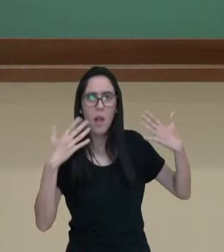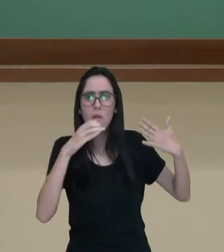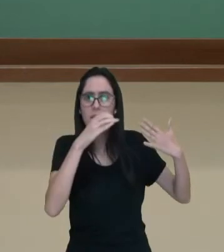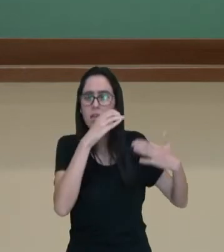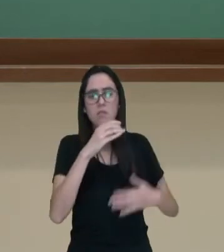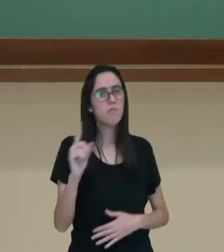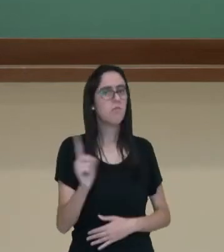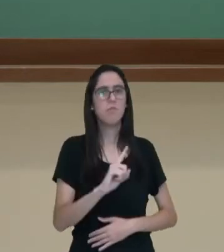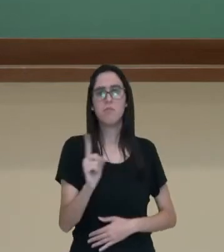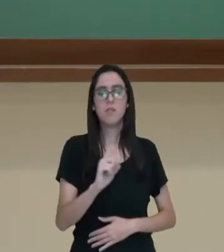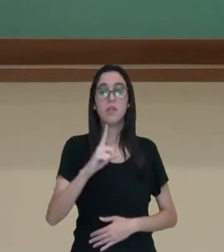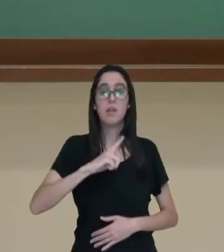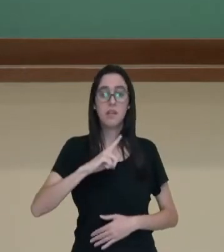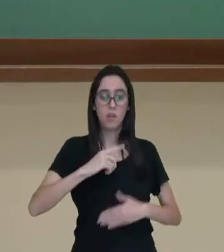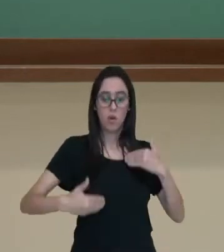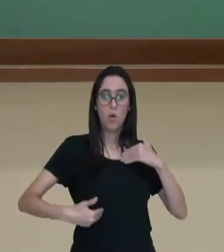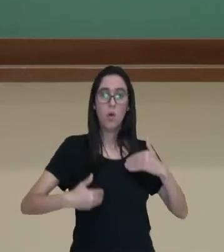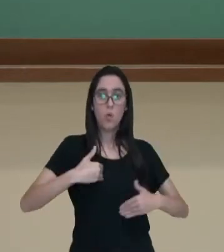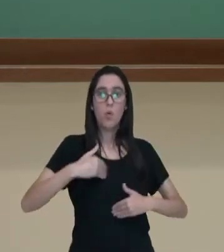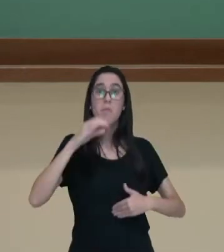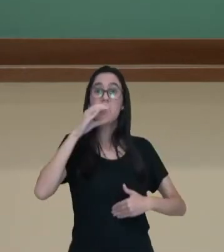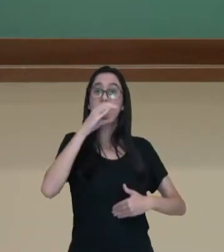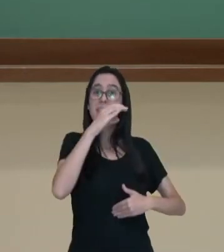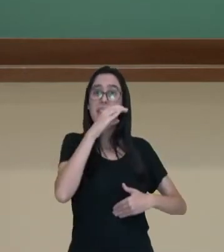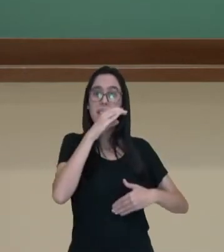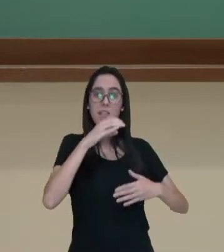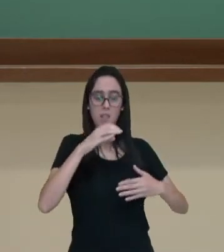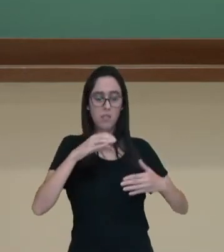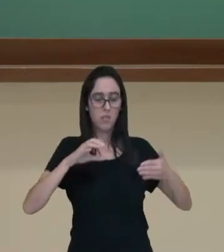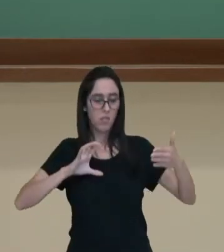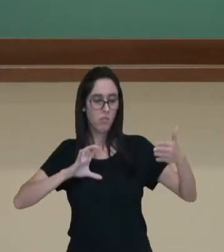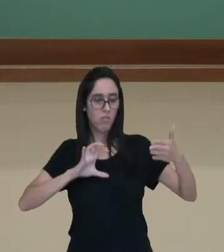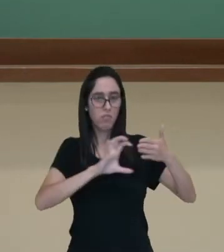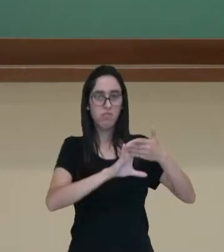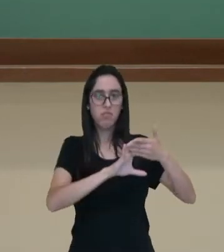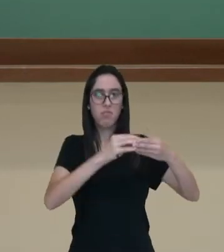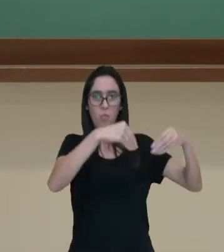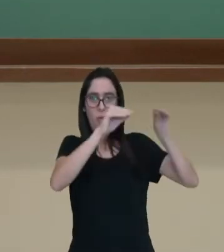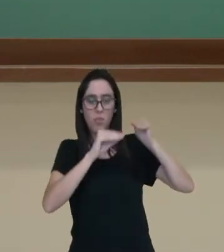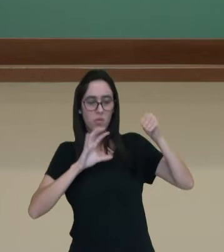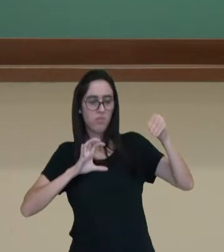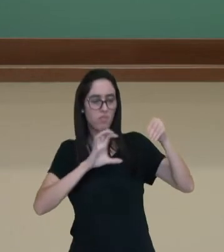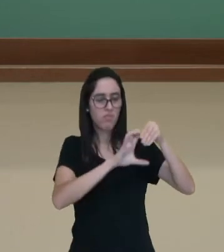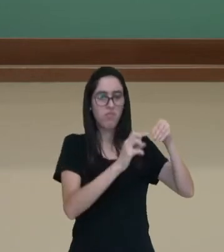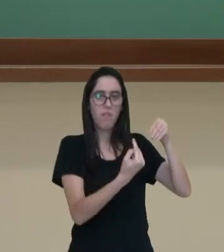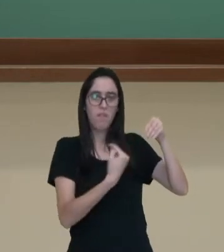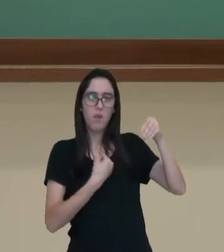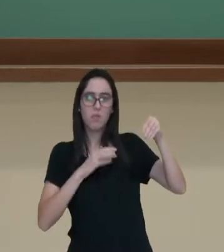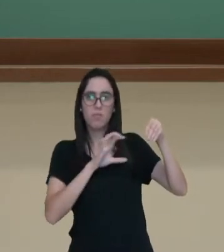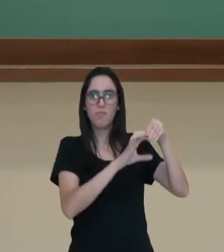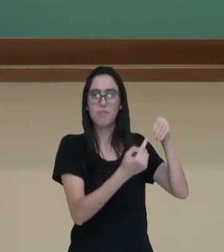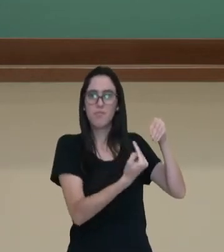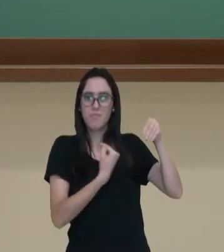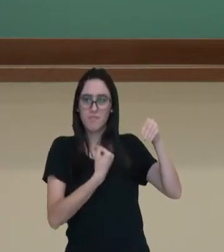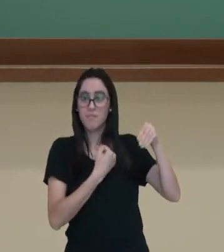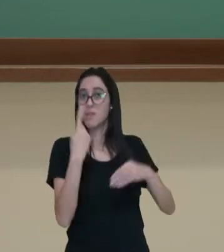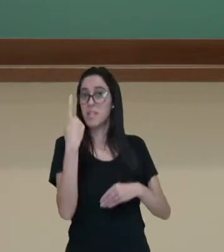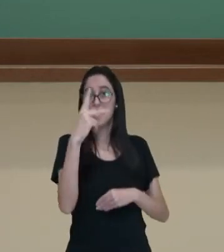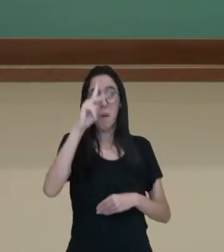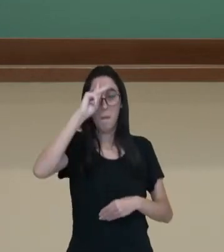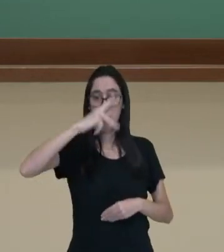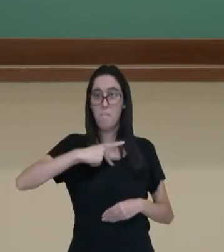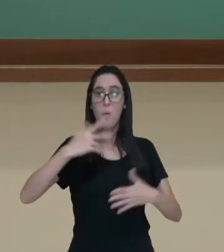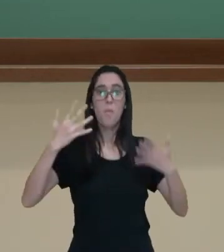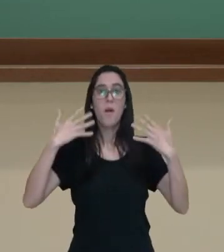infravermelhas, bate no cobertor que é isolante e esse calor volta para você. Ou seja, você usa o seu próprio calor para se